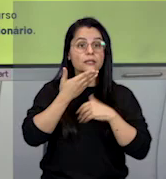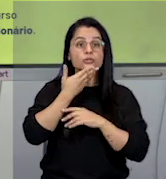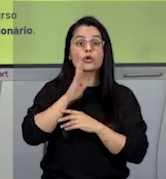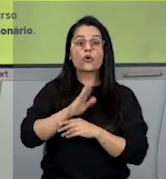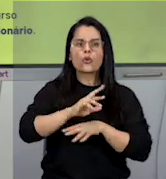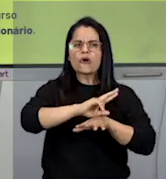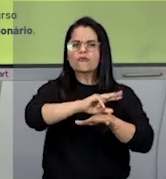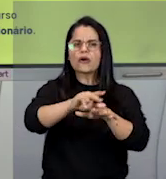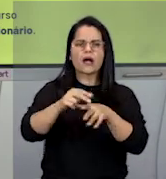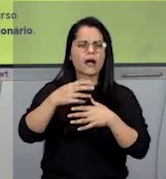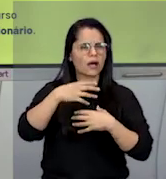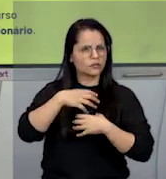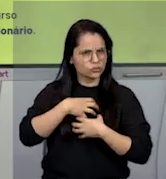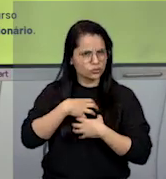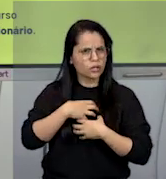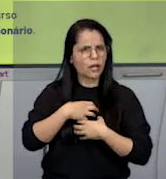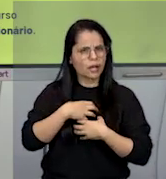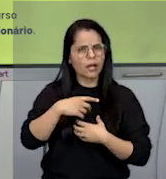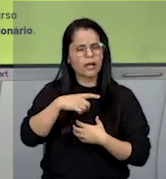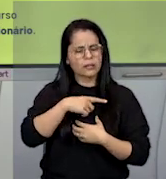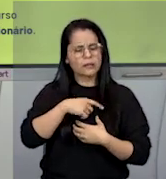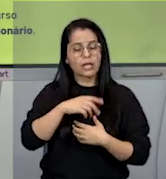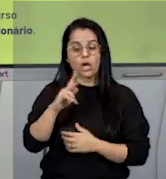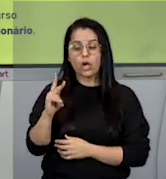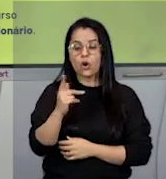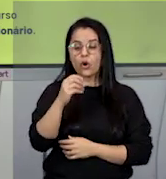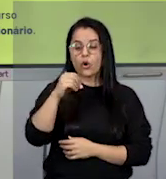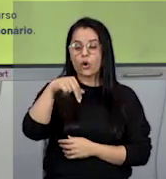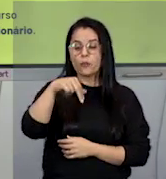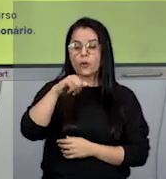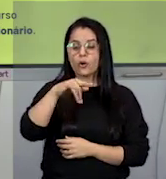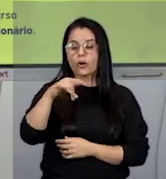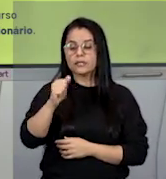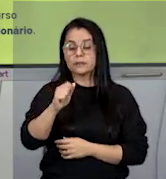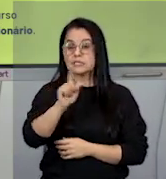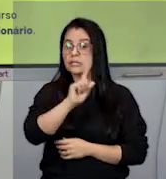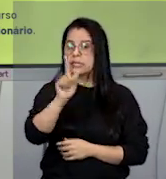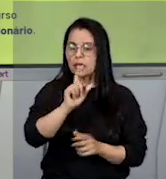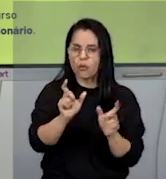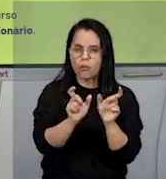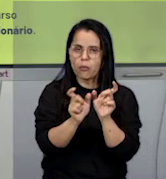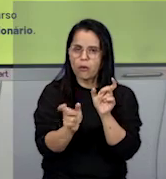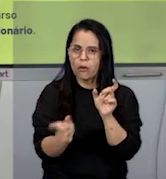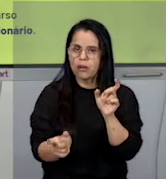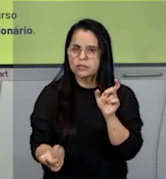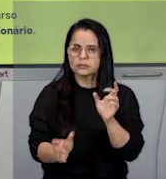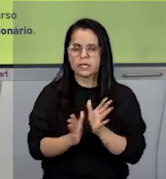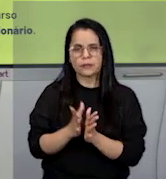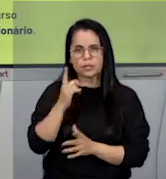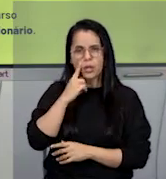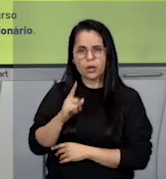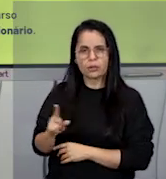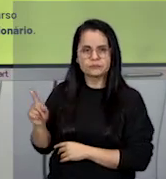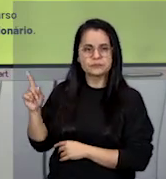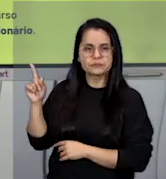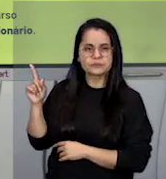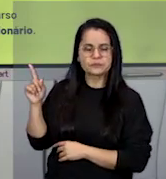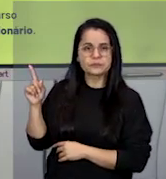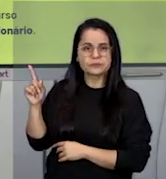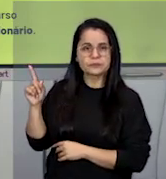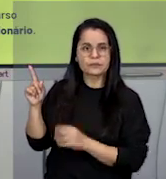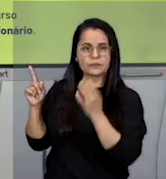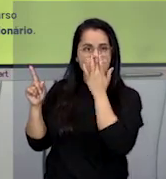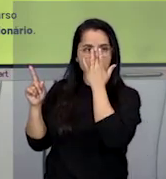estas várias formas que são homônimas e não polissêmicas. As palavras vão se tornando